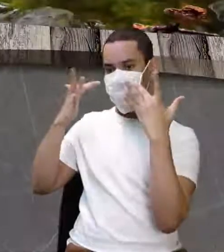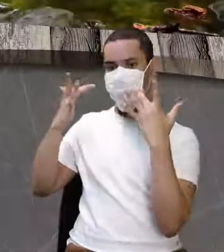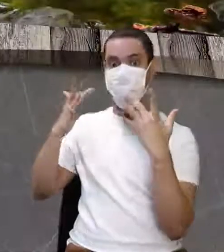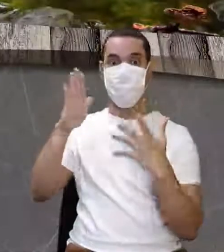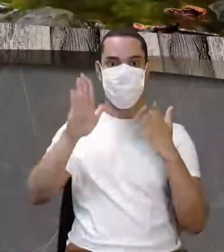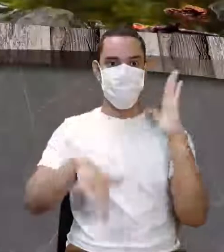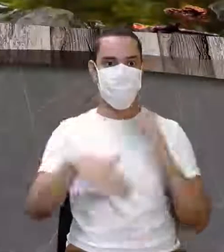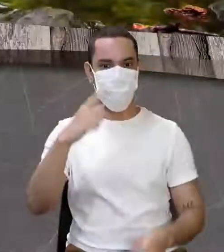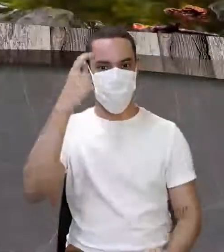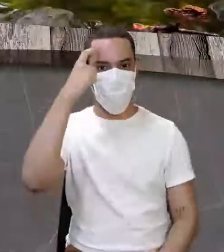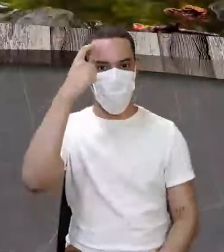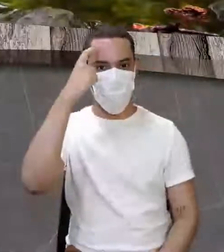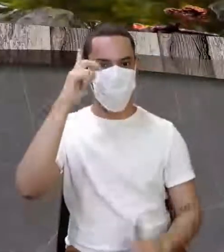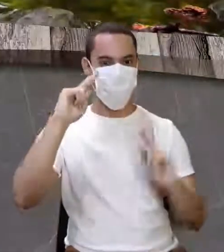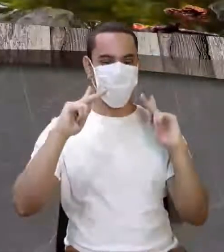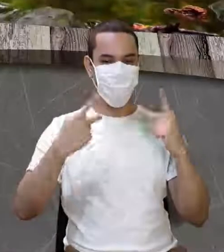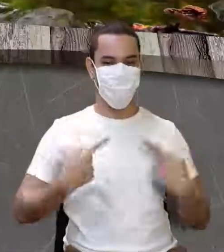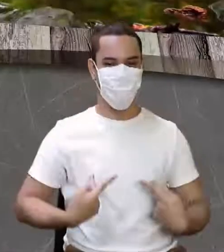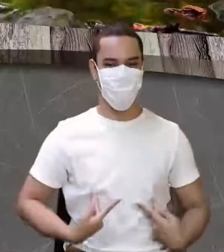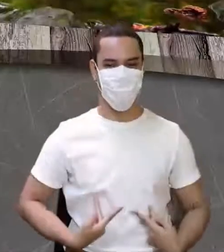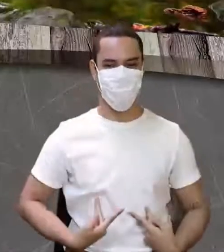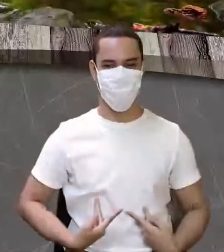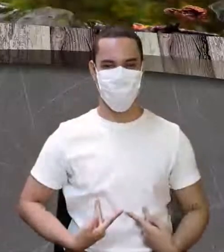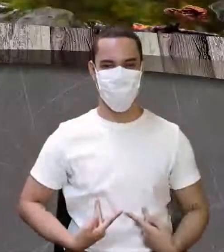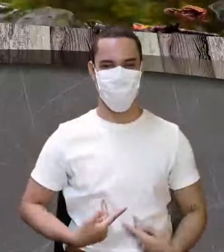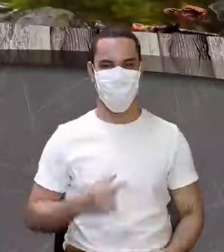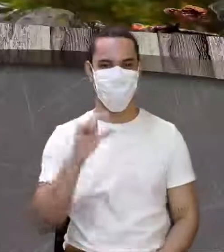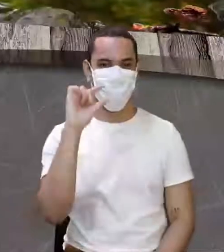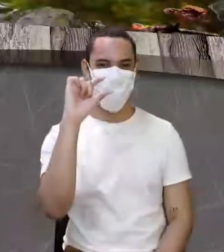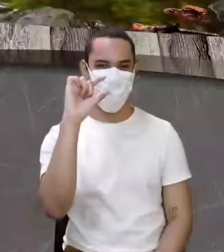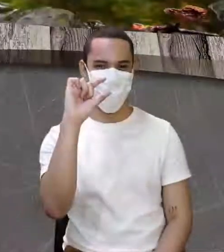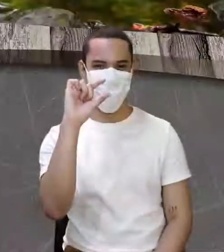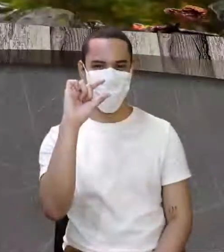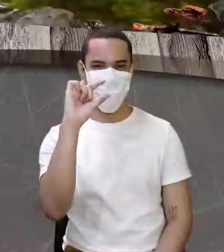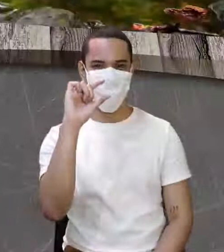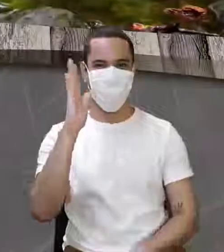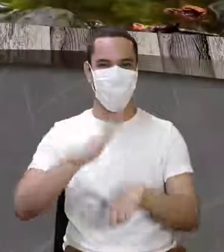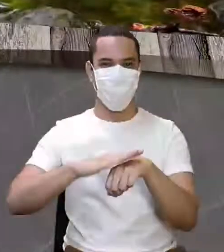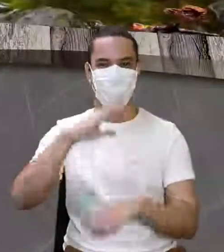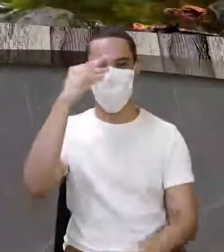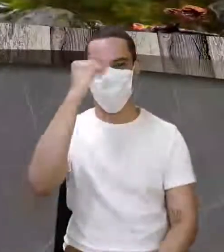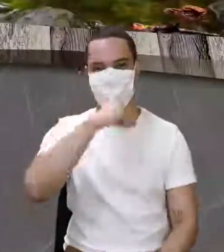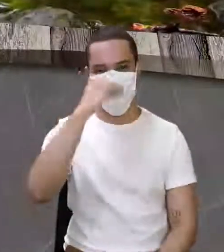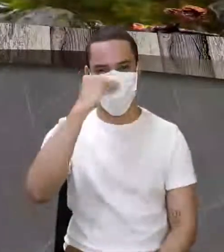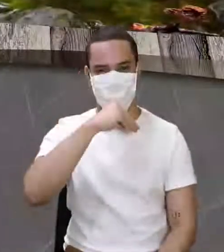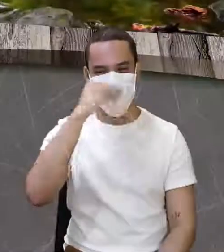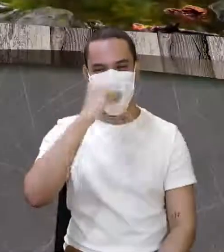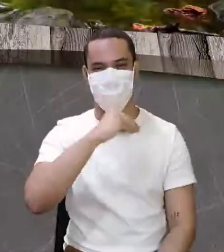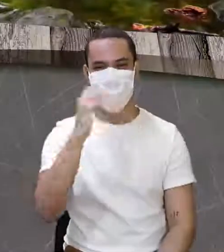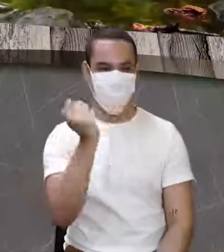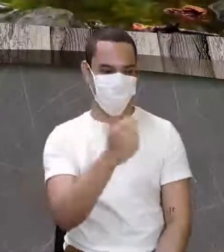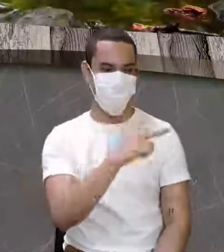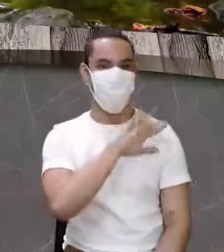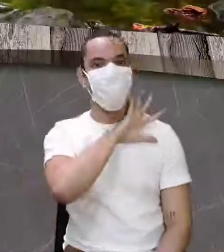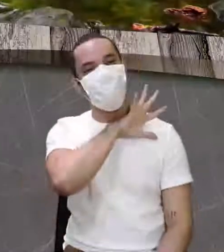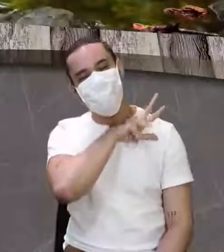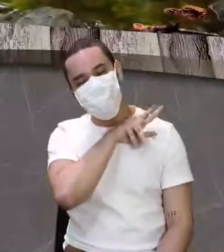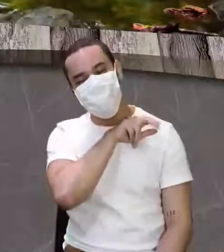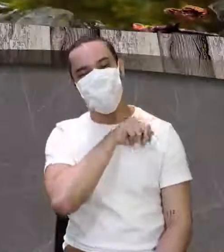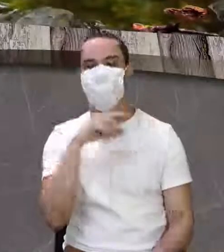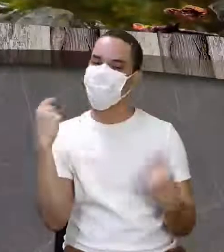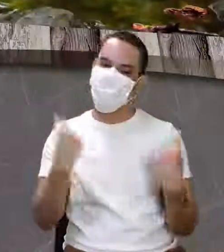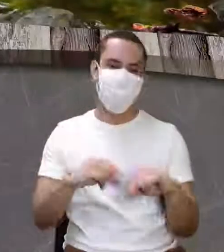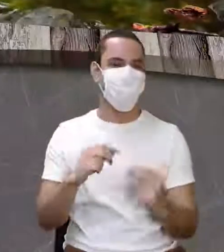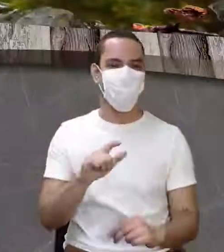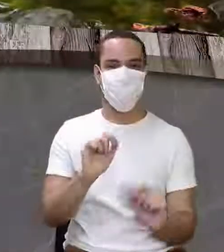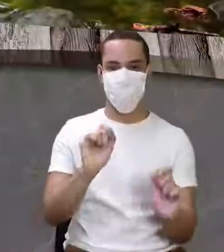pensando que a espécie humana ela é um pouco, né? Deixa a desejar. Mas, enfim, vamos embora. Joga